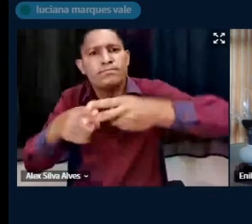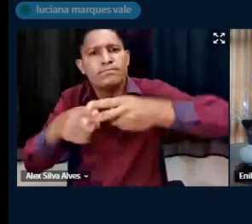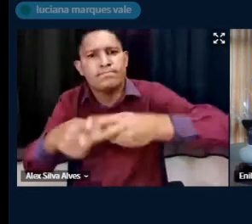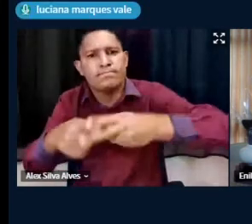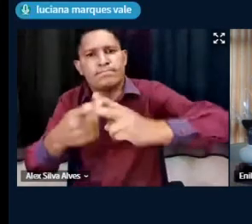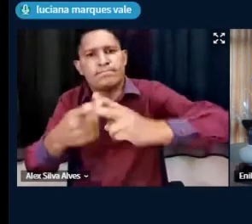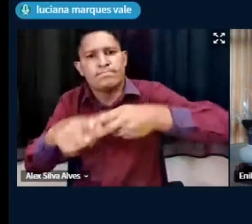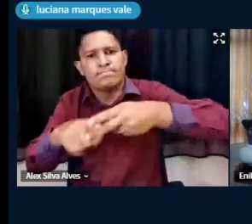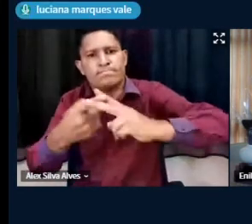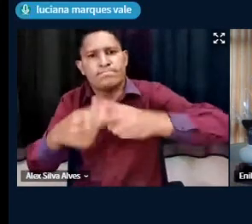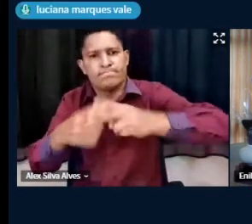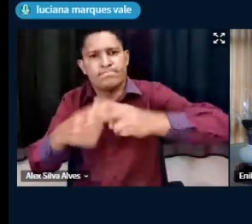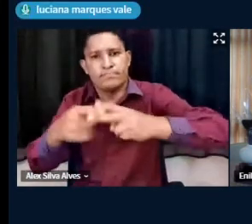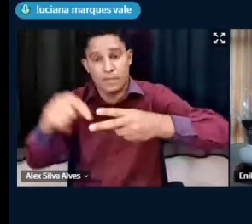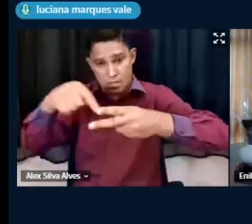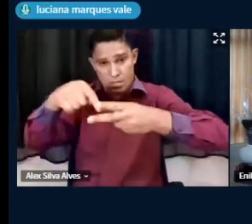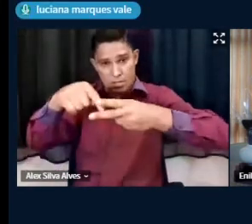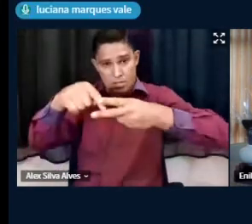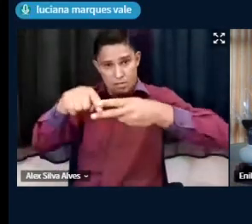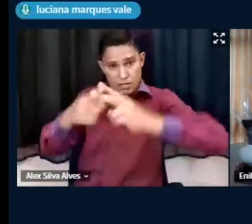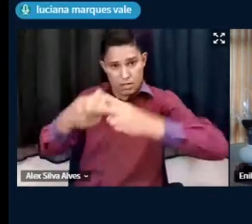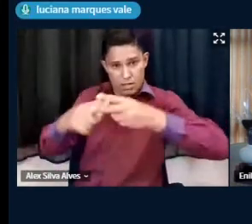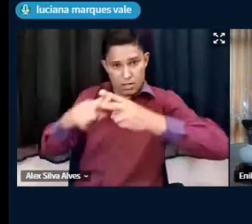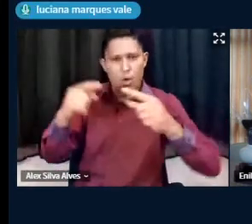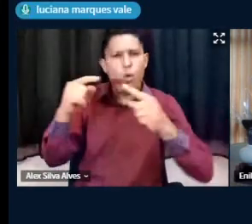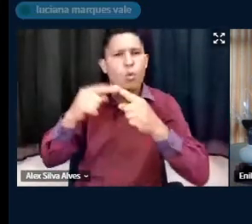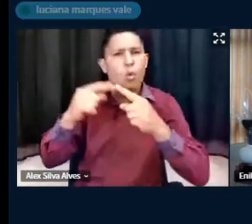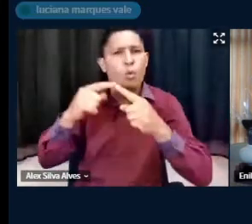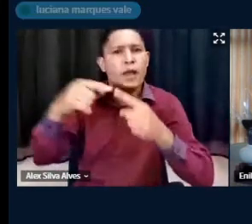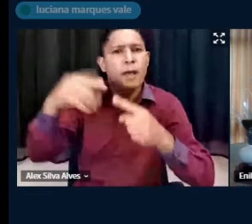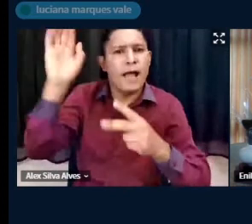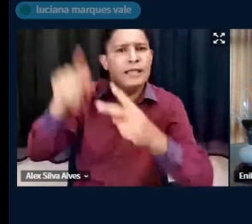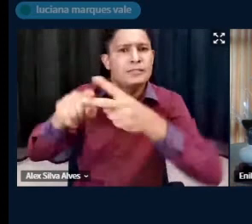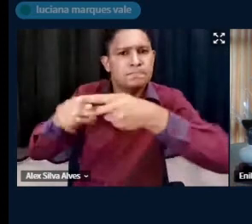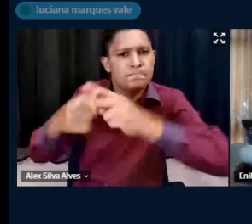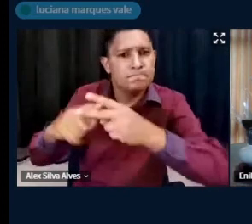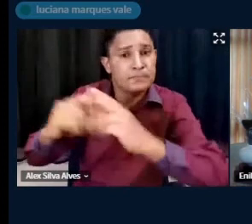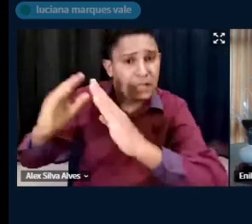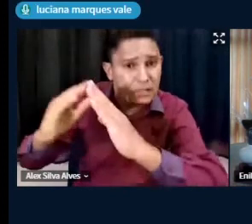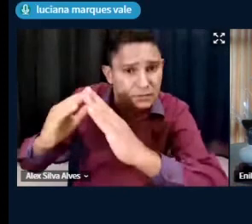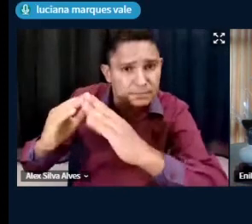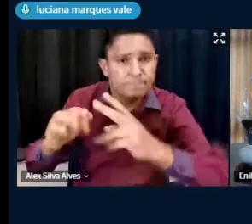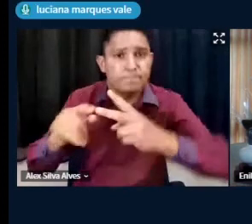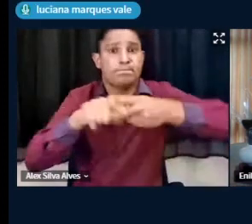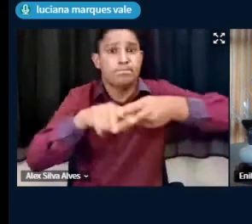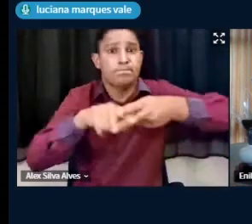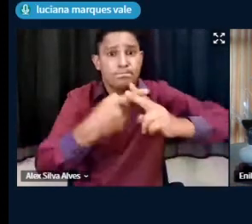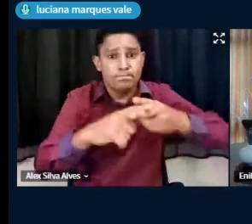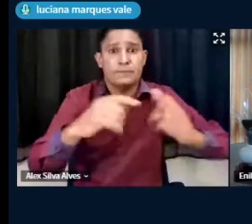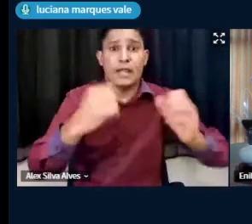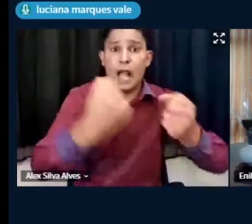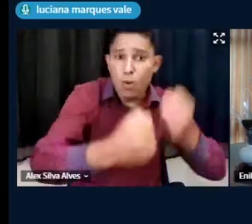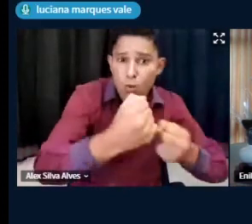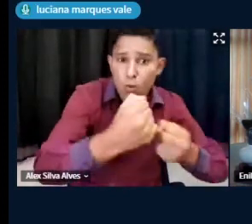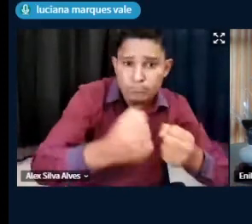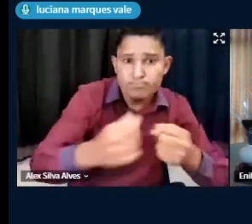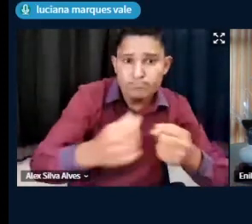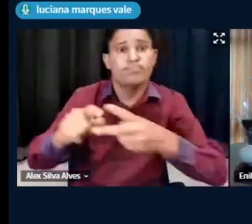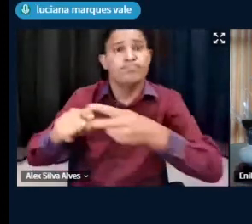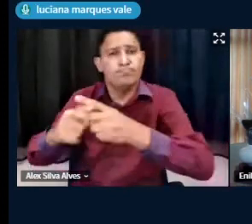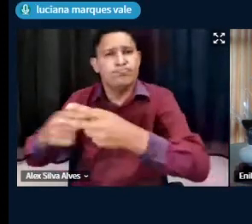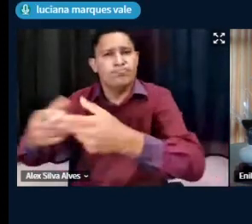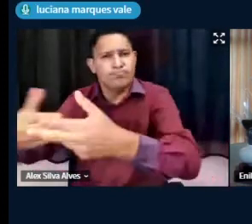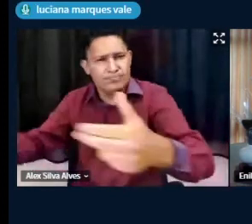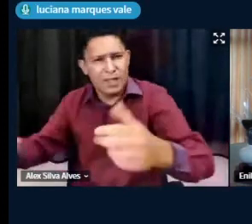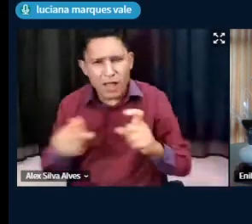e a ferramentas, perdão. comunidade surda utilizava dessa